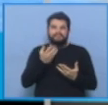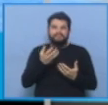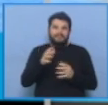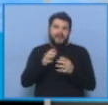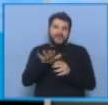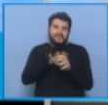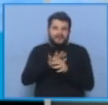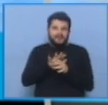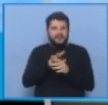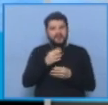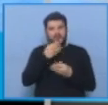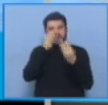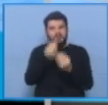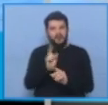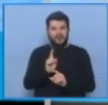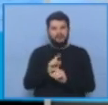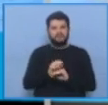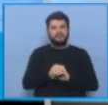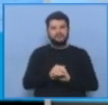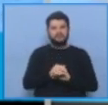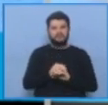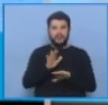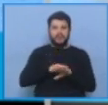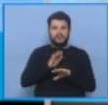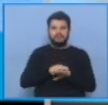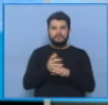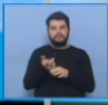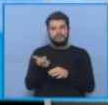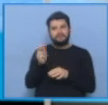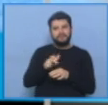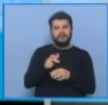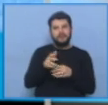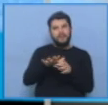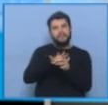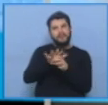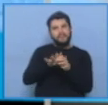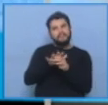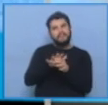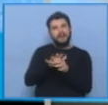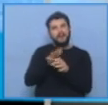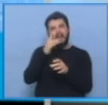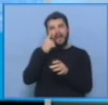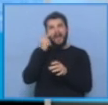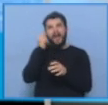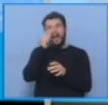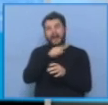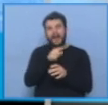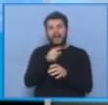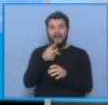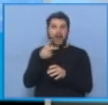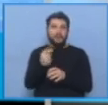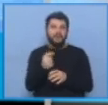desta forma desapropriada. E não é por acaso que, se calhar, que uma parte dos abusados são meninos,